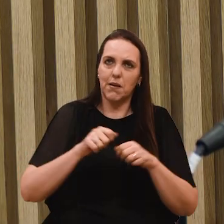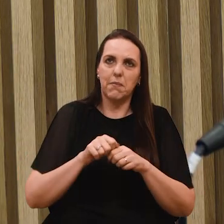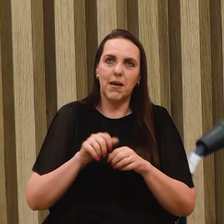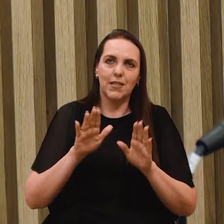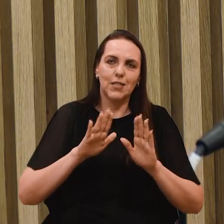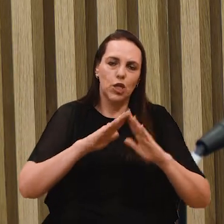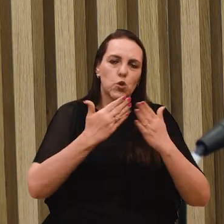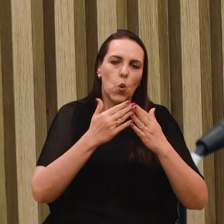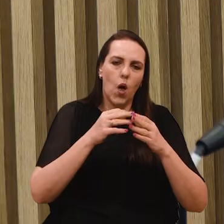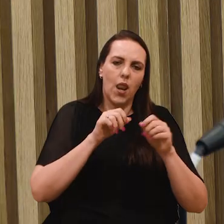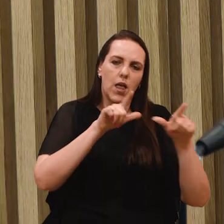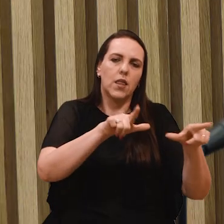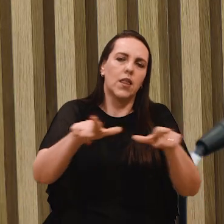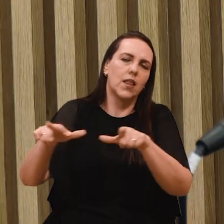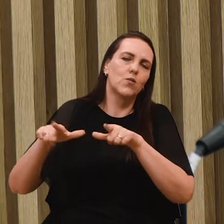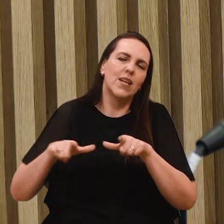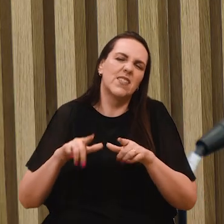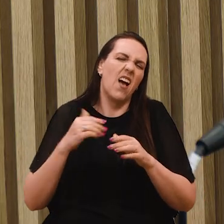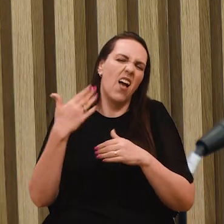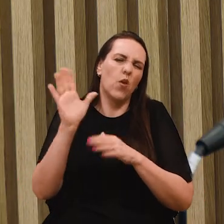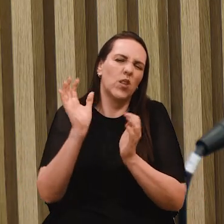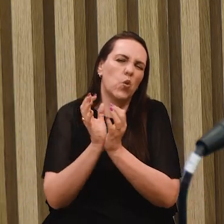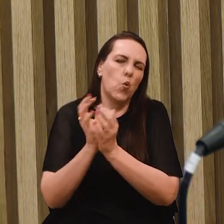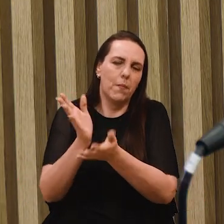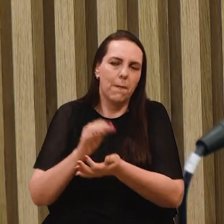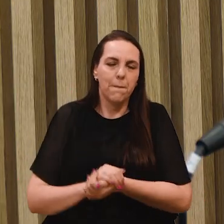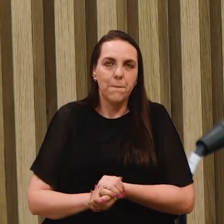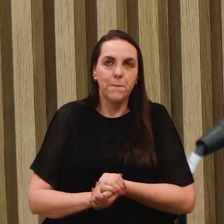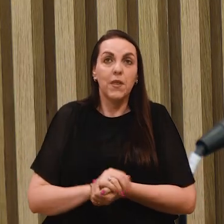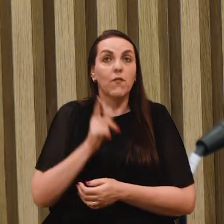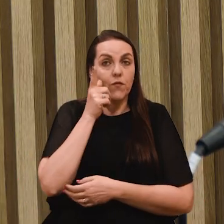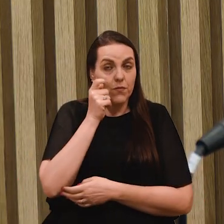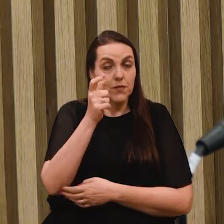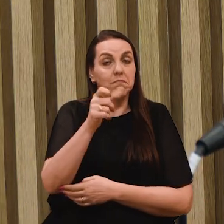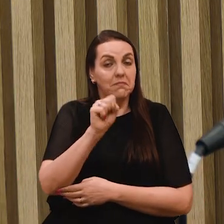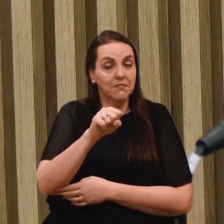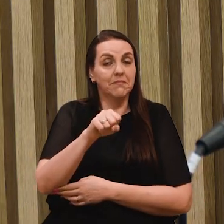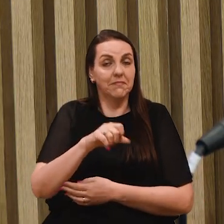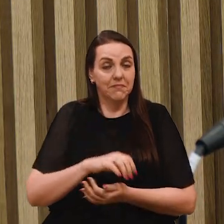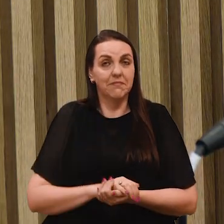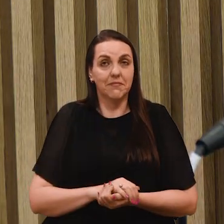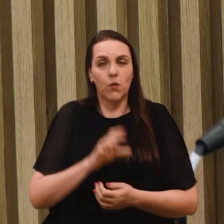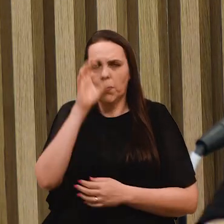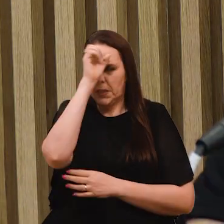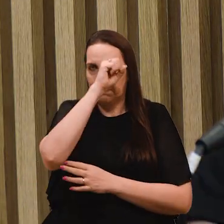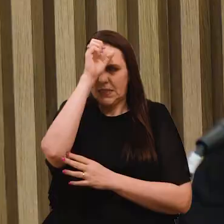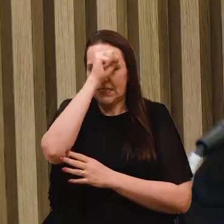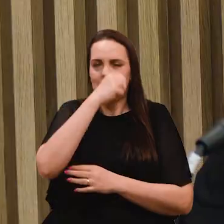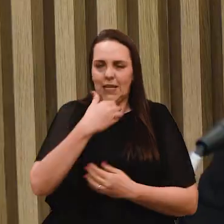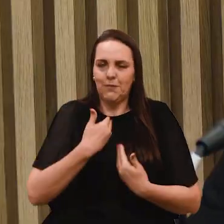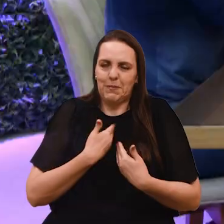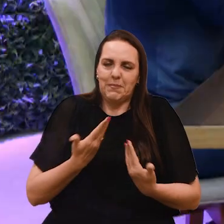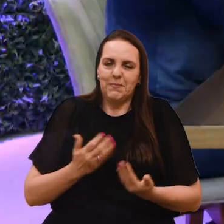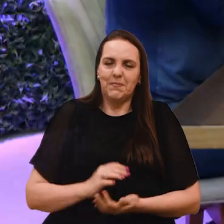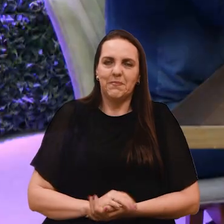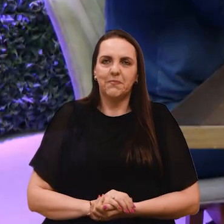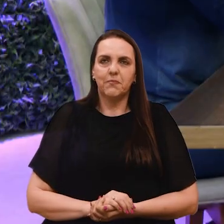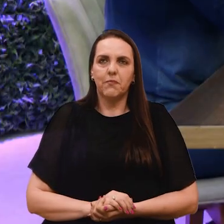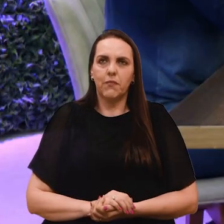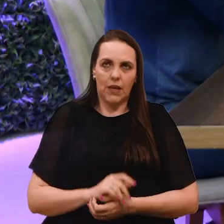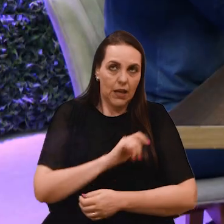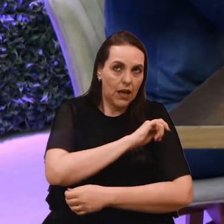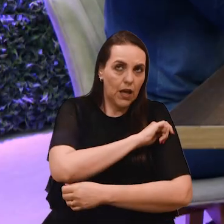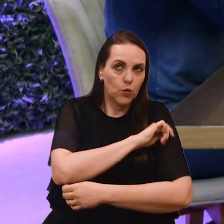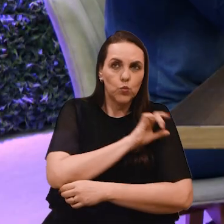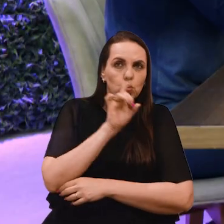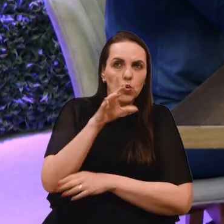na escola. Mas foi interessante, eu acho, assim. Foi um aprendizado para mim. E os estudantes só